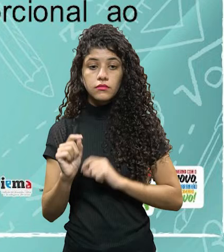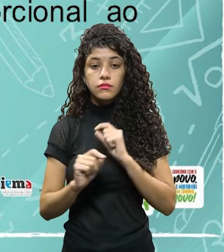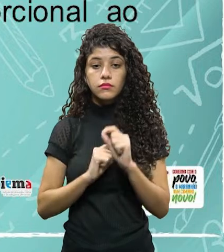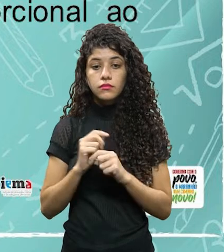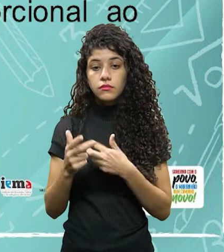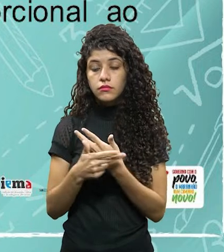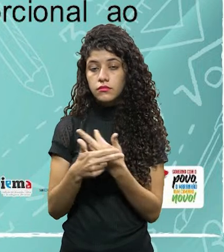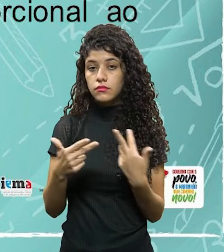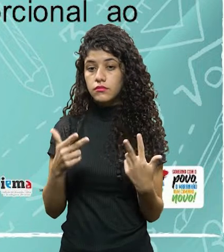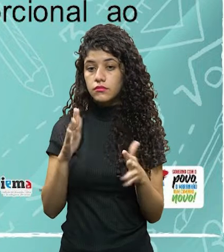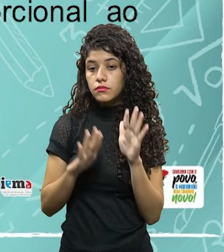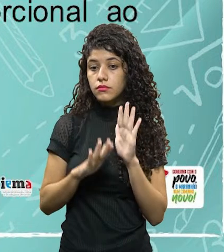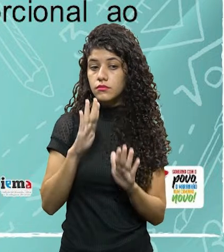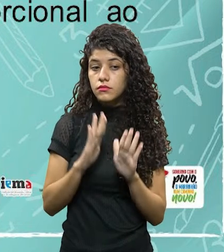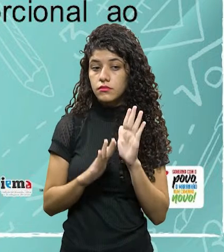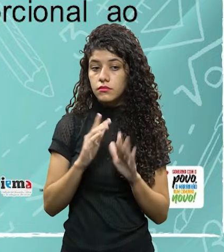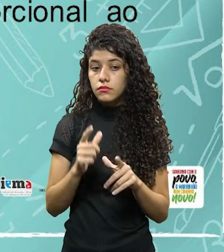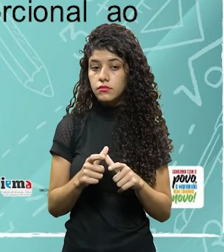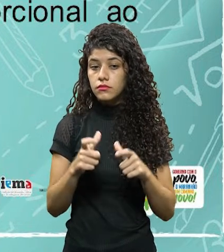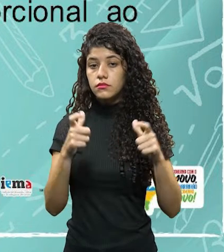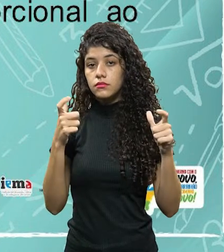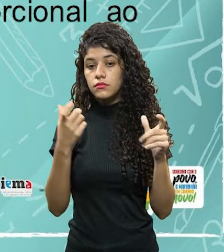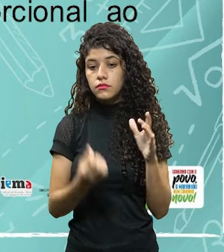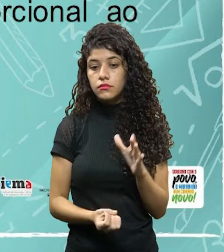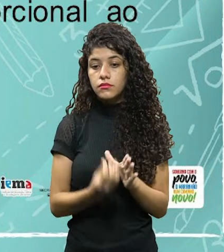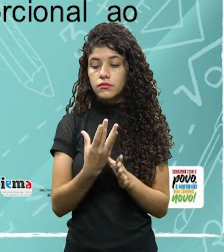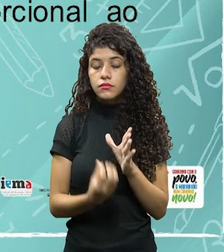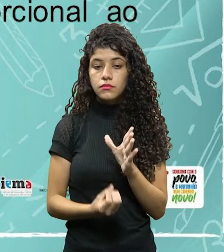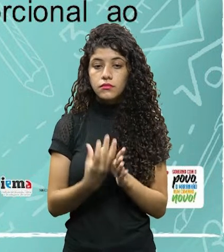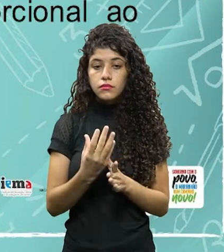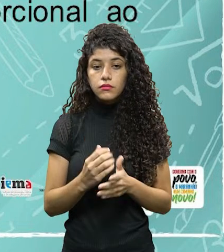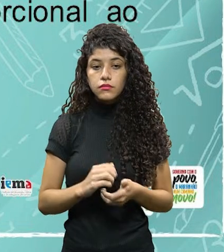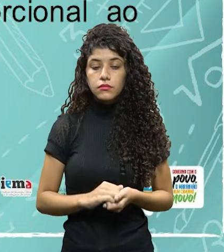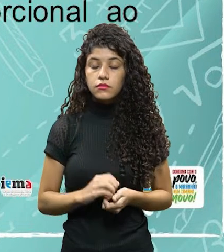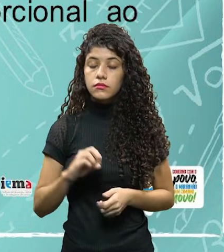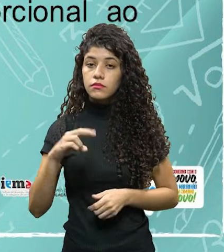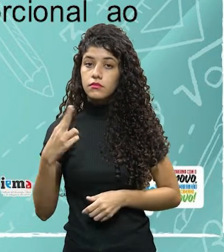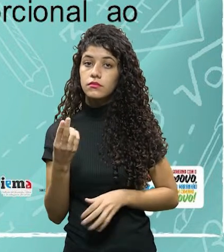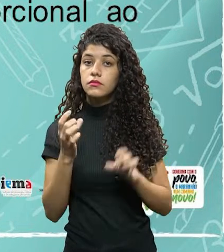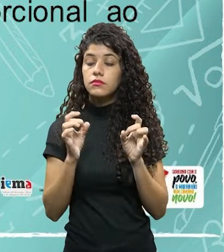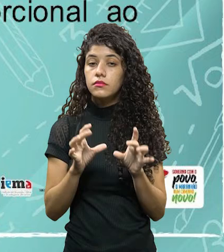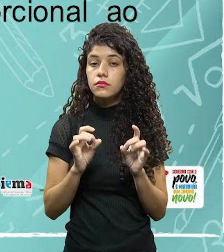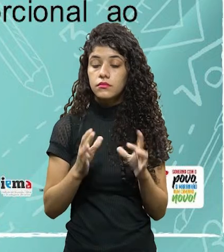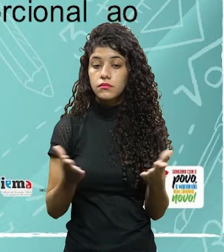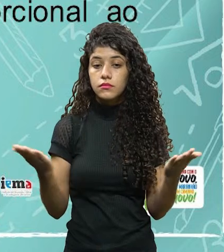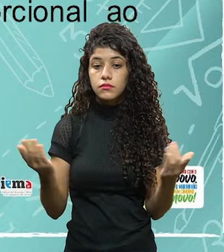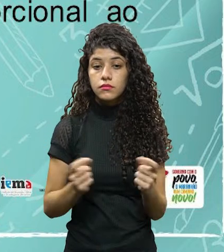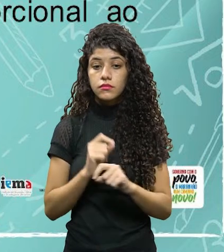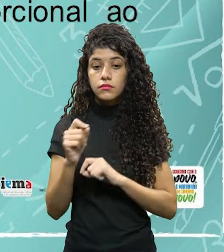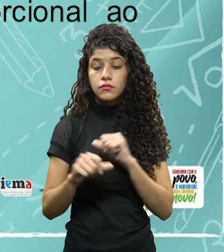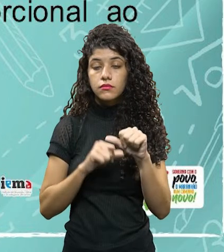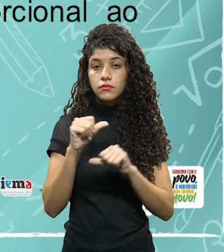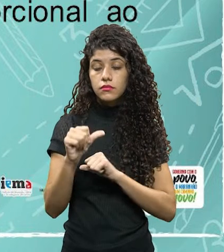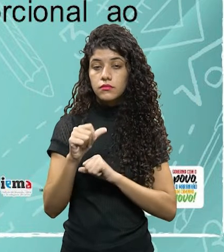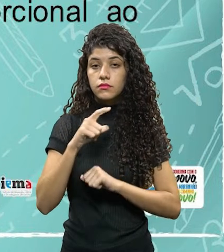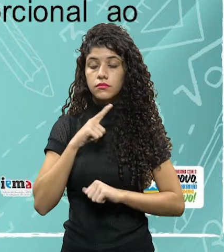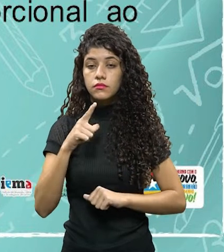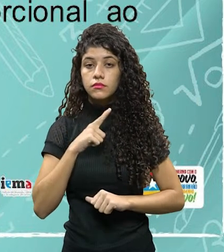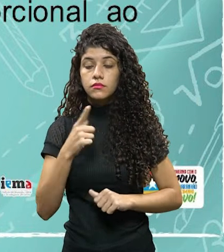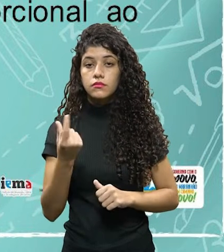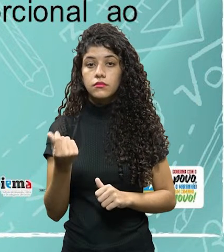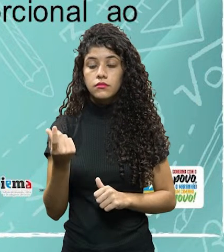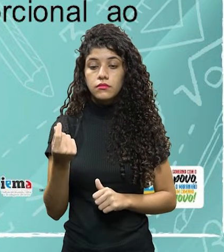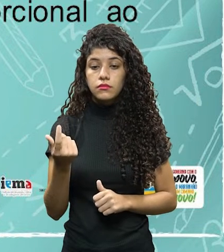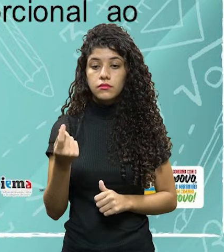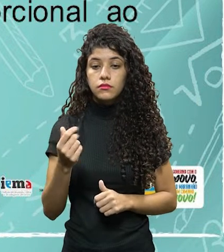apresentar variações de acordo com o volume de produção ou de vendas. Já os custos variáveis correspondem aos